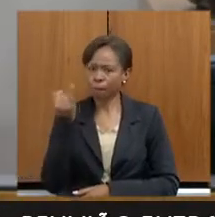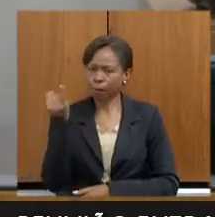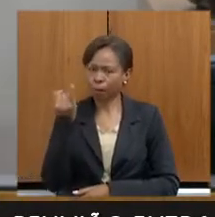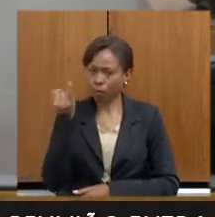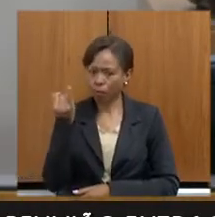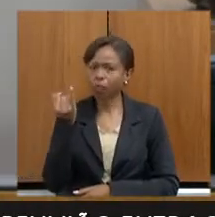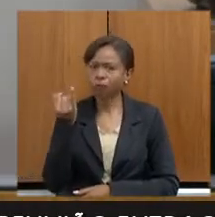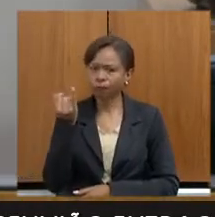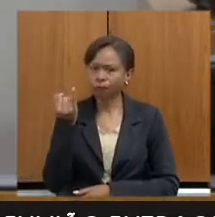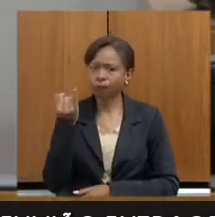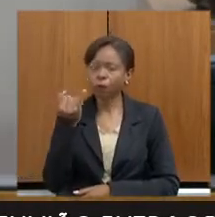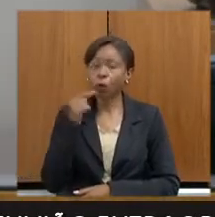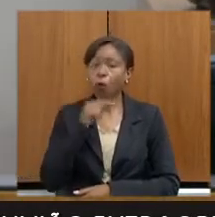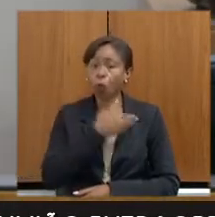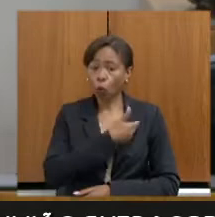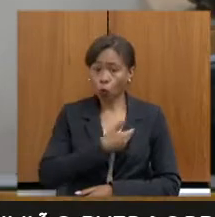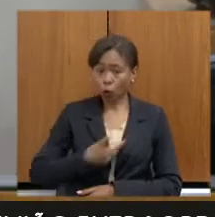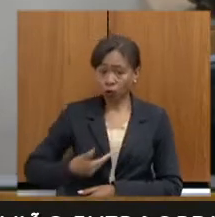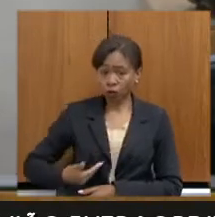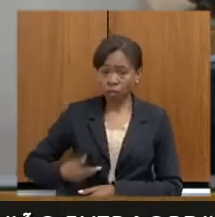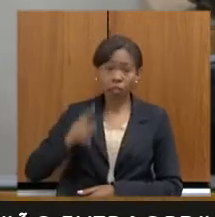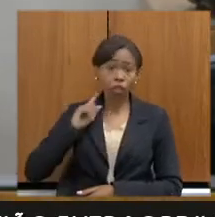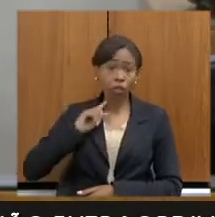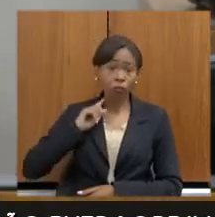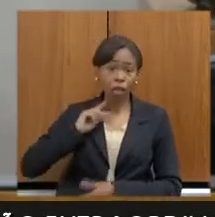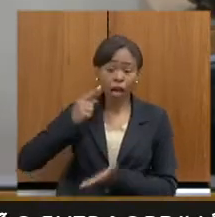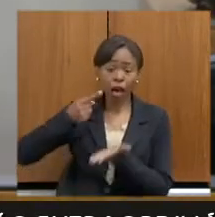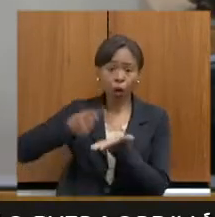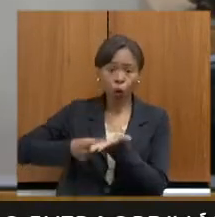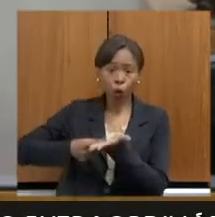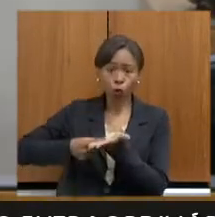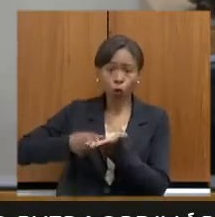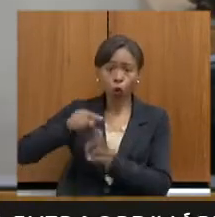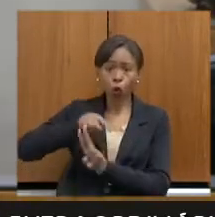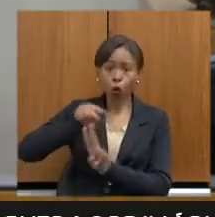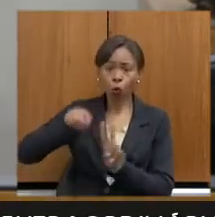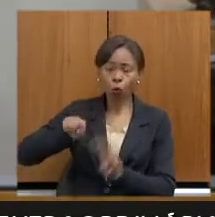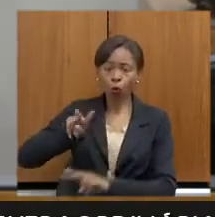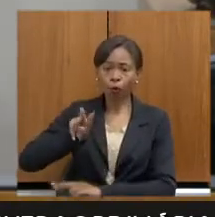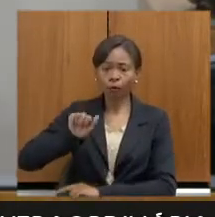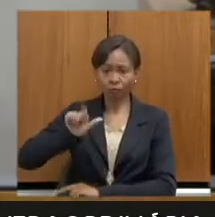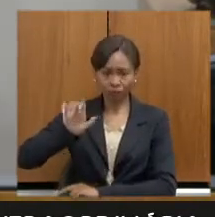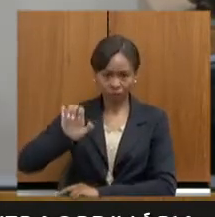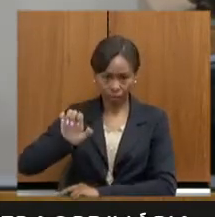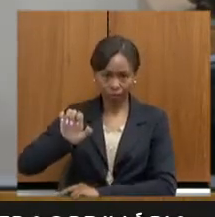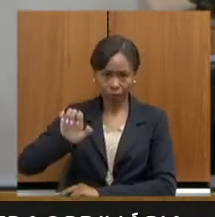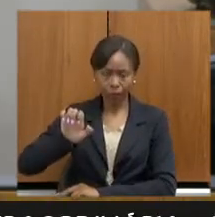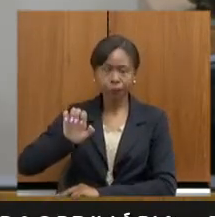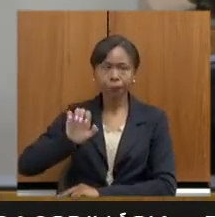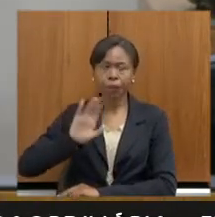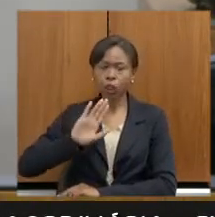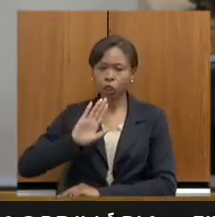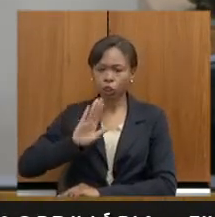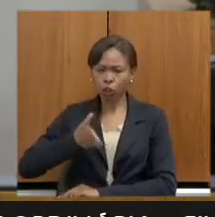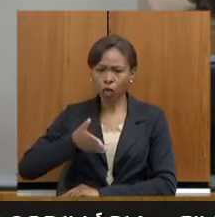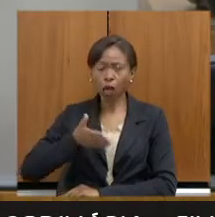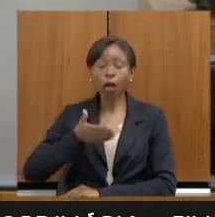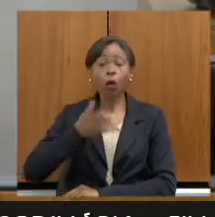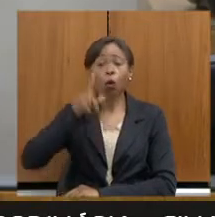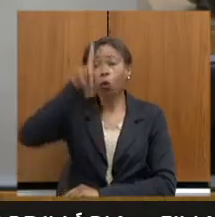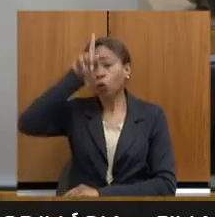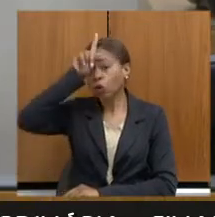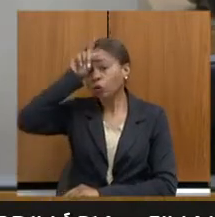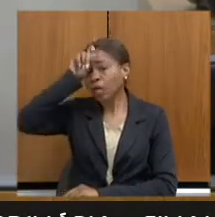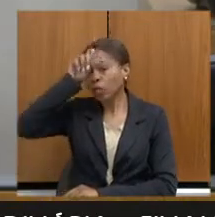através do acordo do governo de Minas com a vale os primeiros hospitais Eles foram eles estão